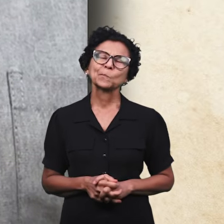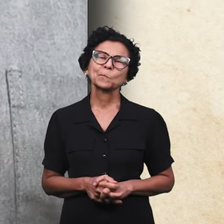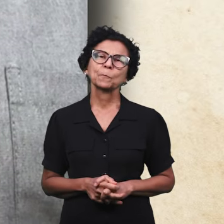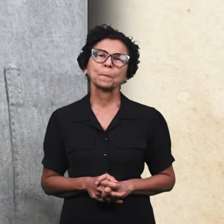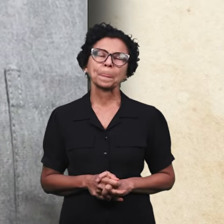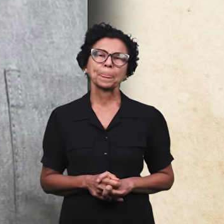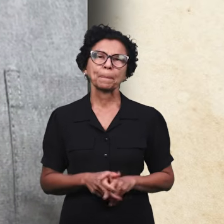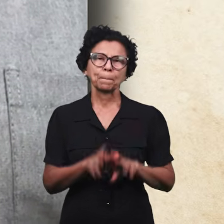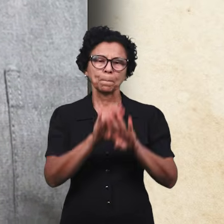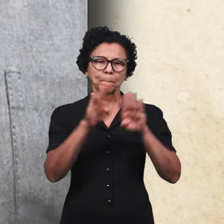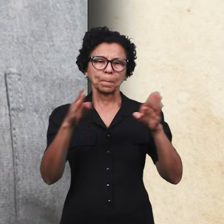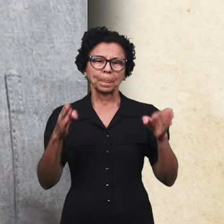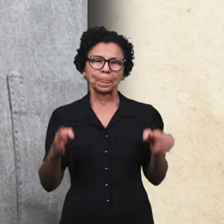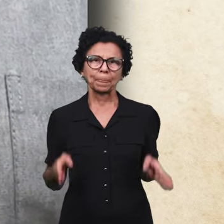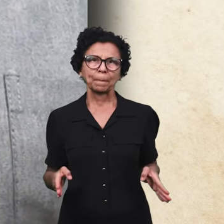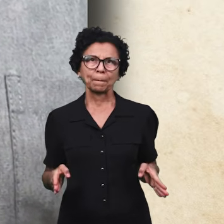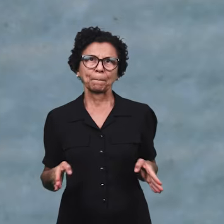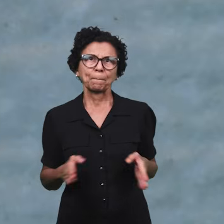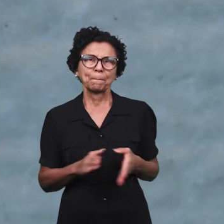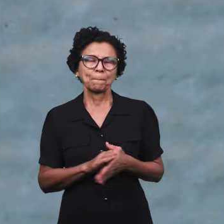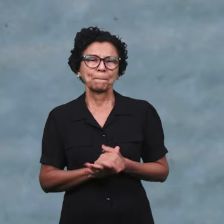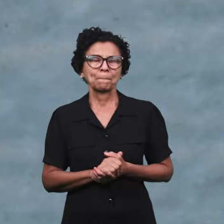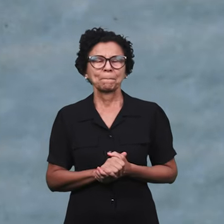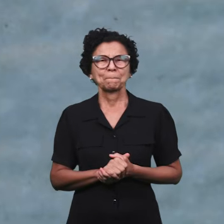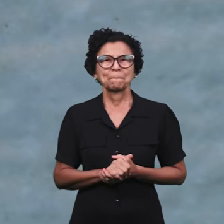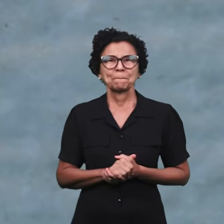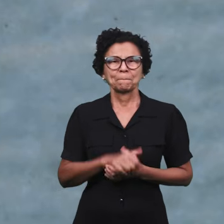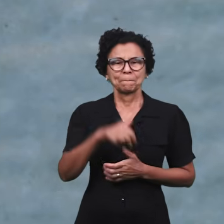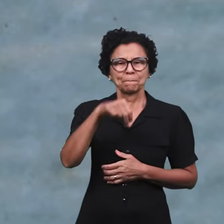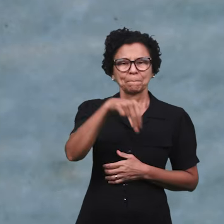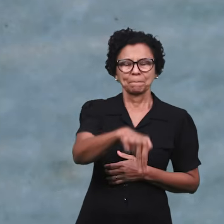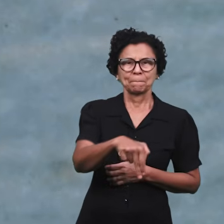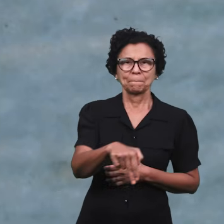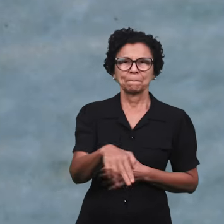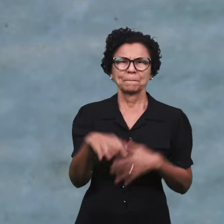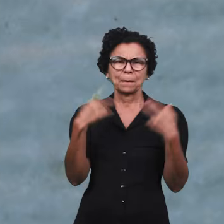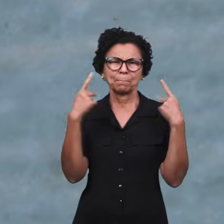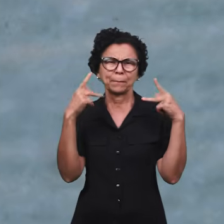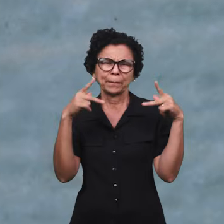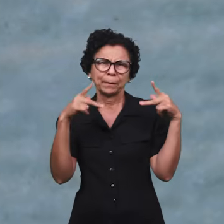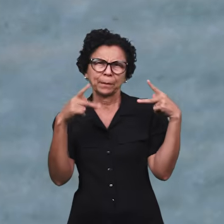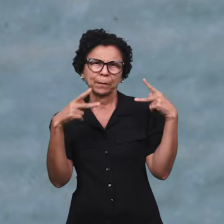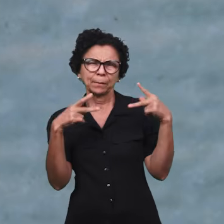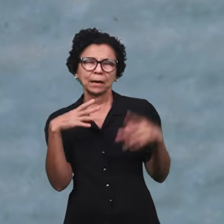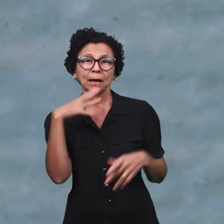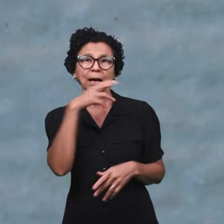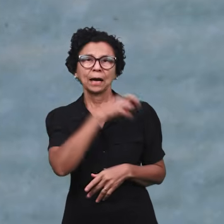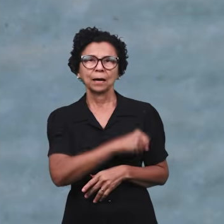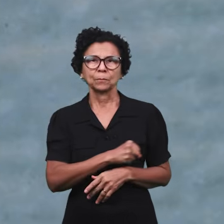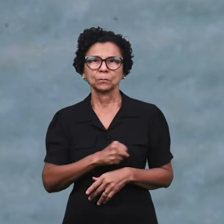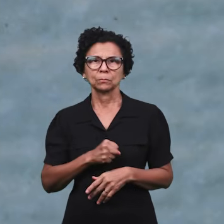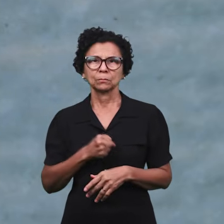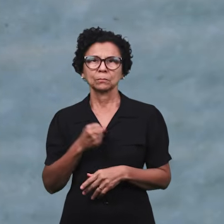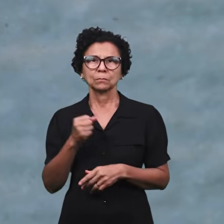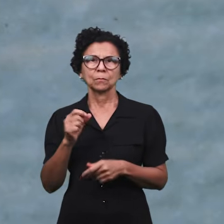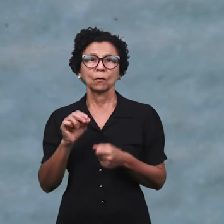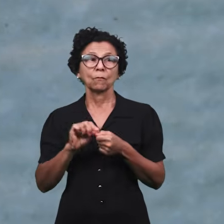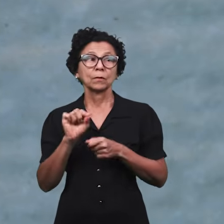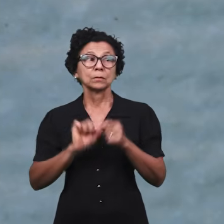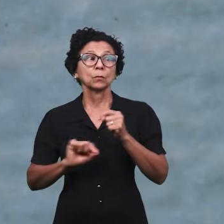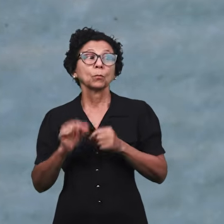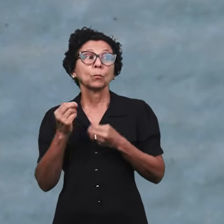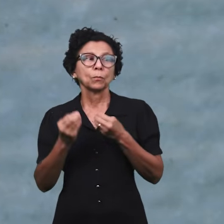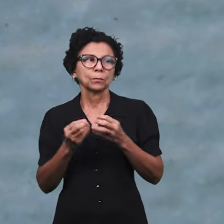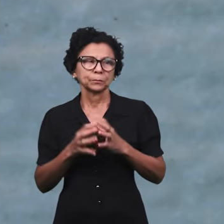pregador ele fala muito rápido? Amém, Cláudio. Obrigado pela sua participação. Um grande abraço para os nossos irmãos aí em